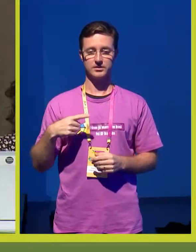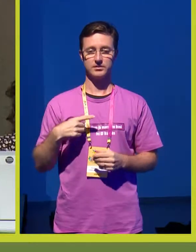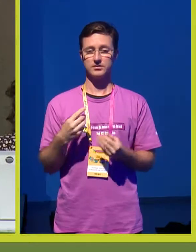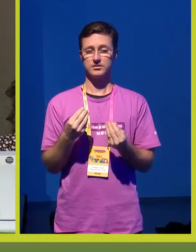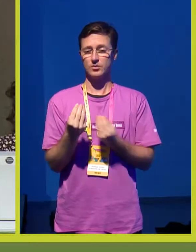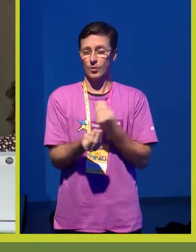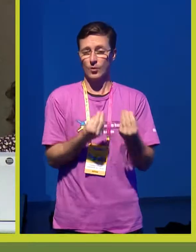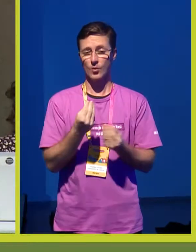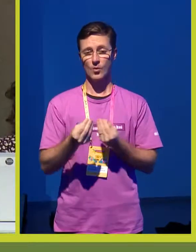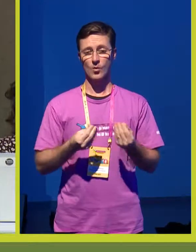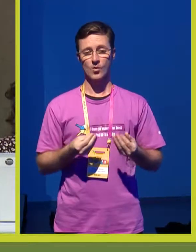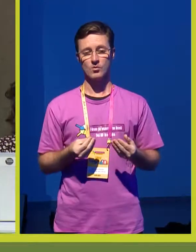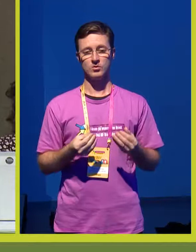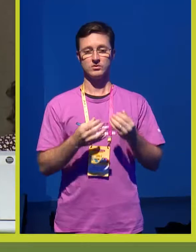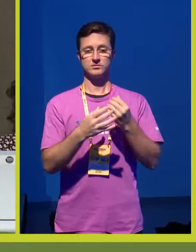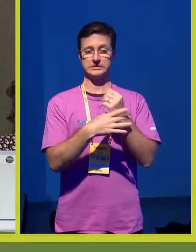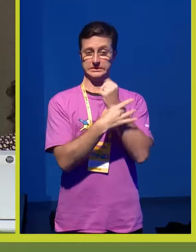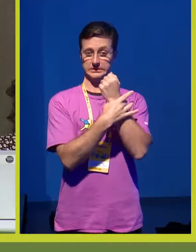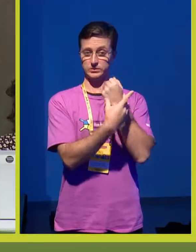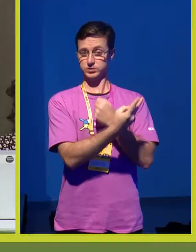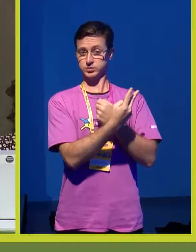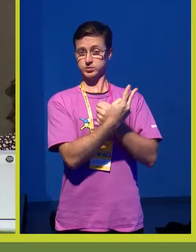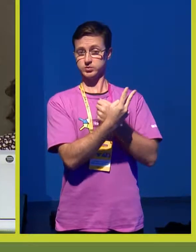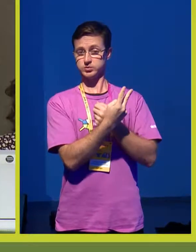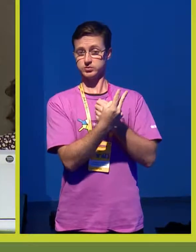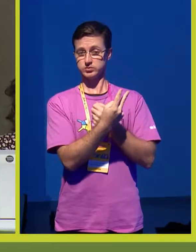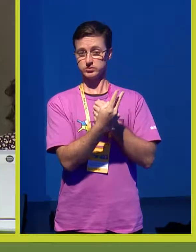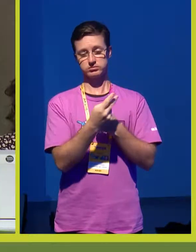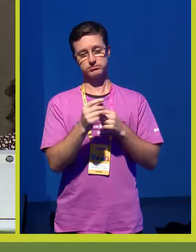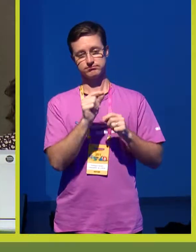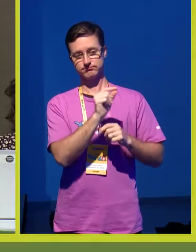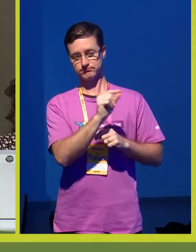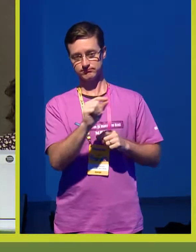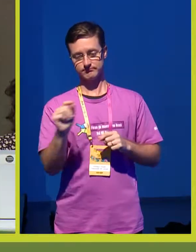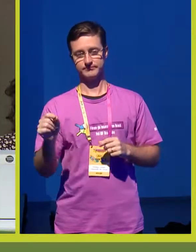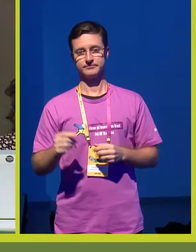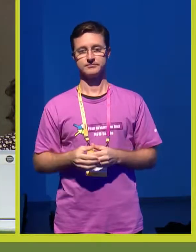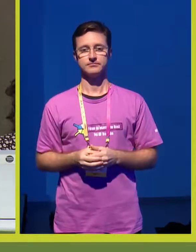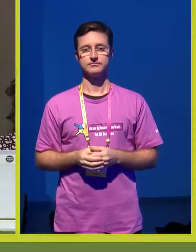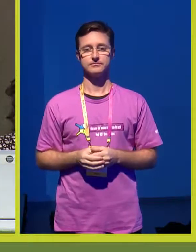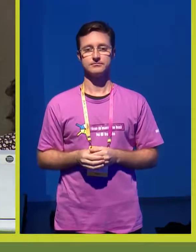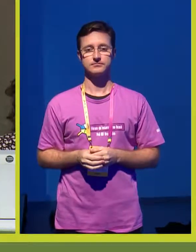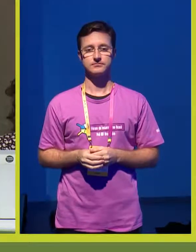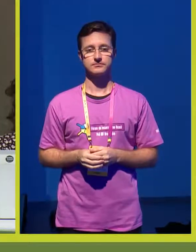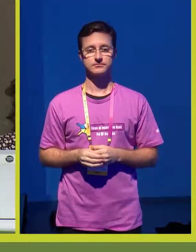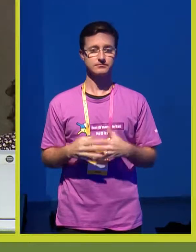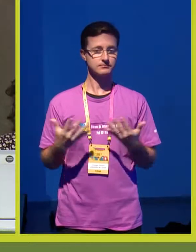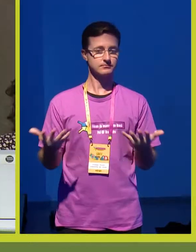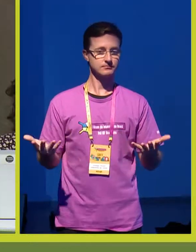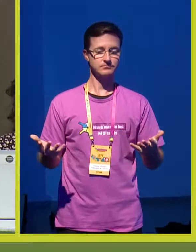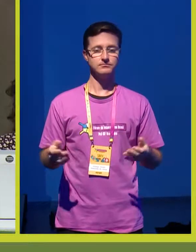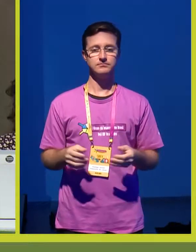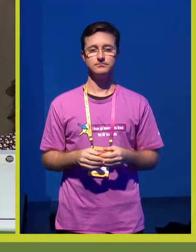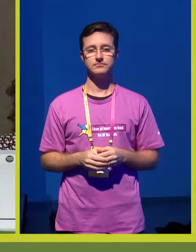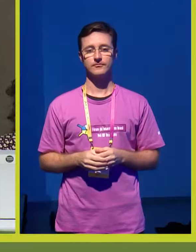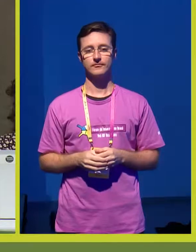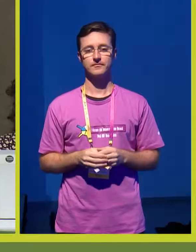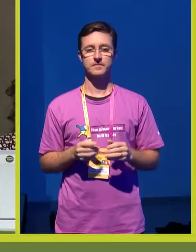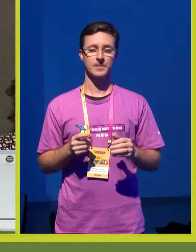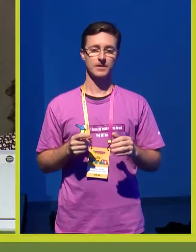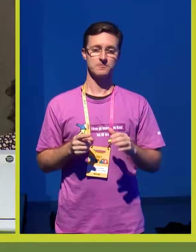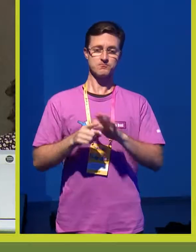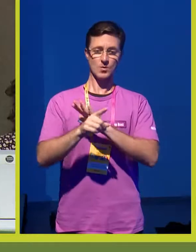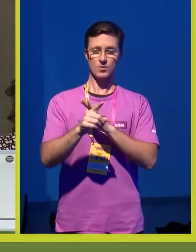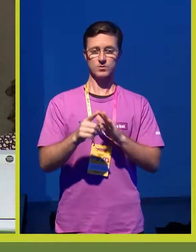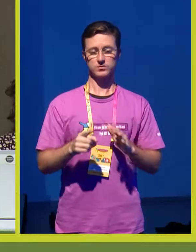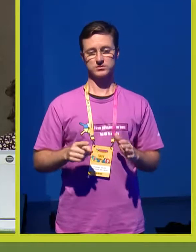maneira pela qual as forças de segurança vêm se utilizando delas. Então, questões relativas